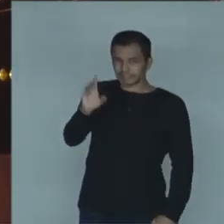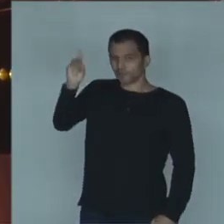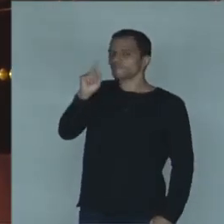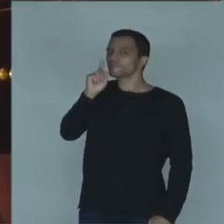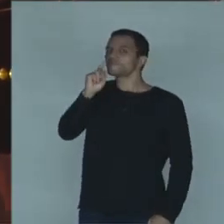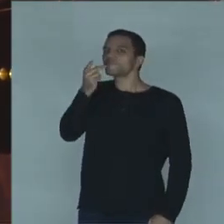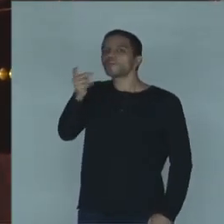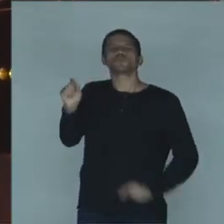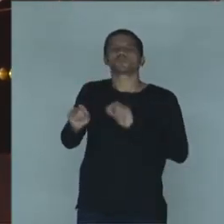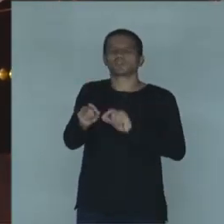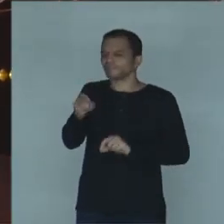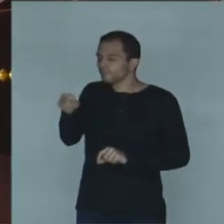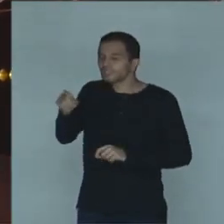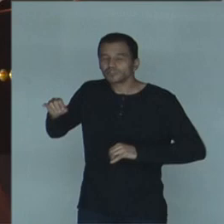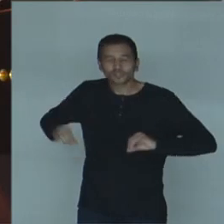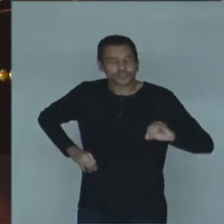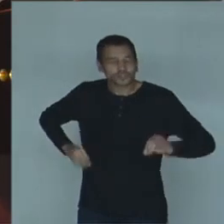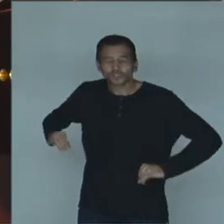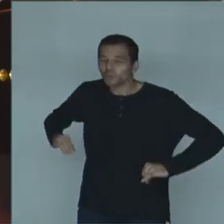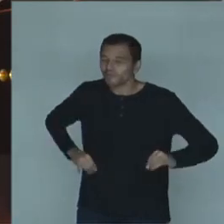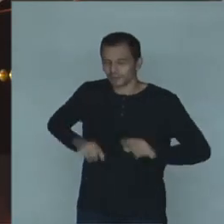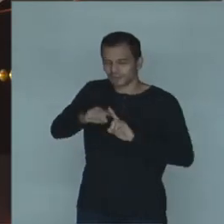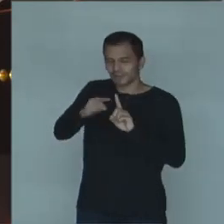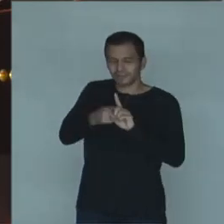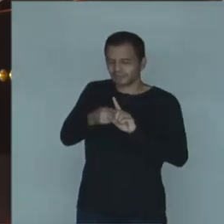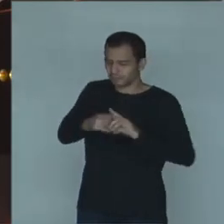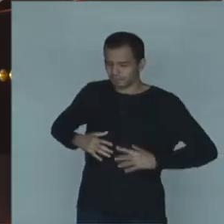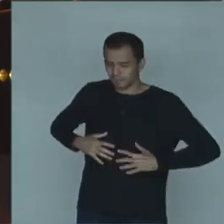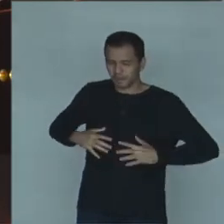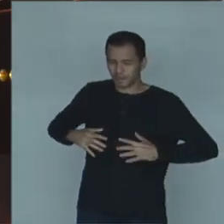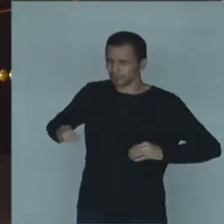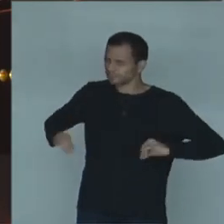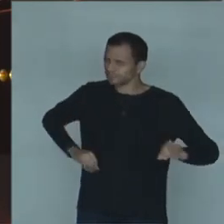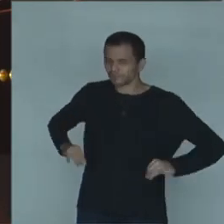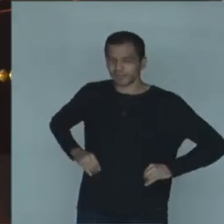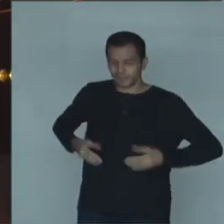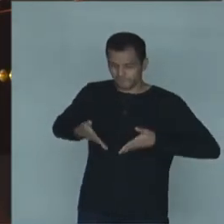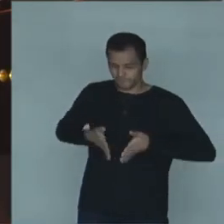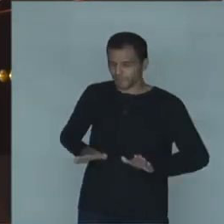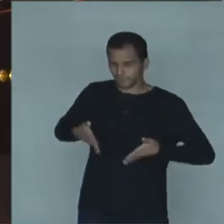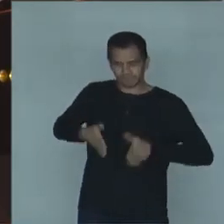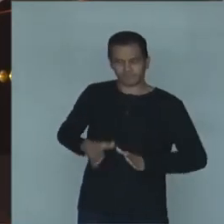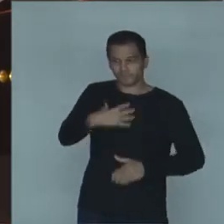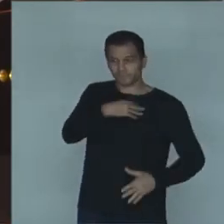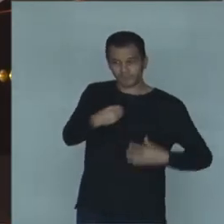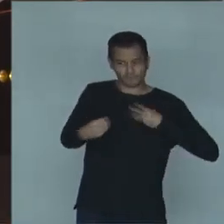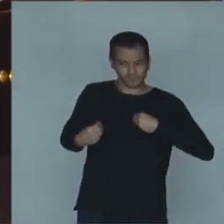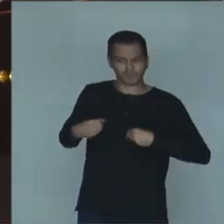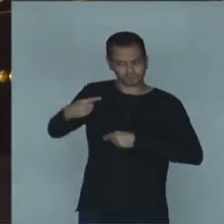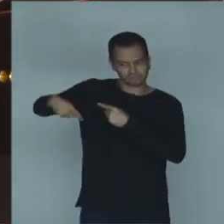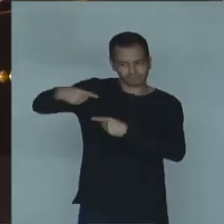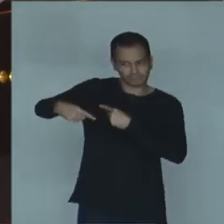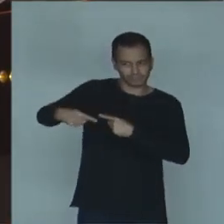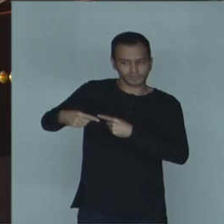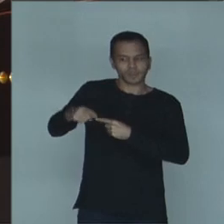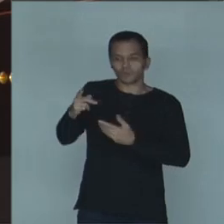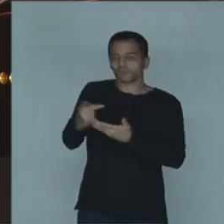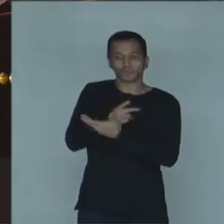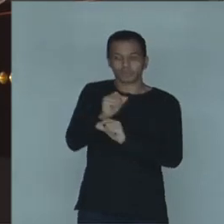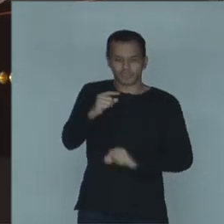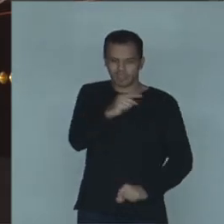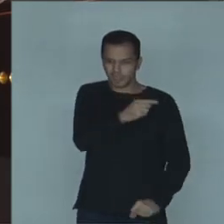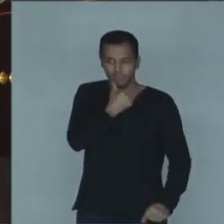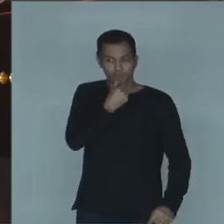o seu sofrimento na gravidez com sofrimento você dará à luz filhos seu desejo será para o seu marido